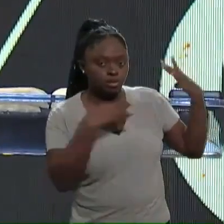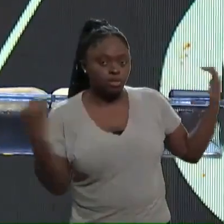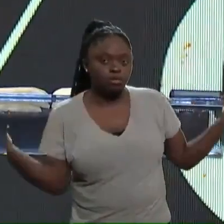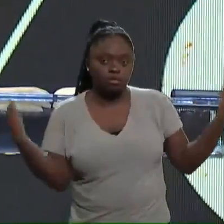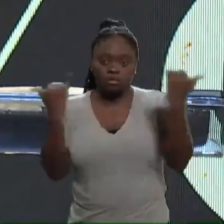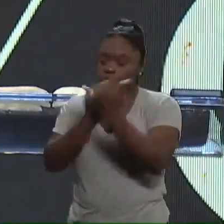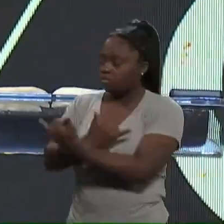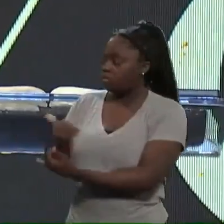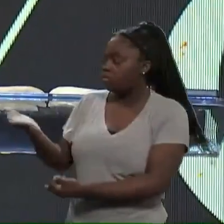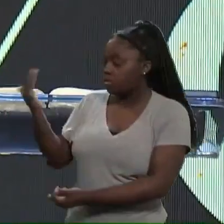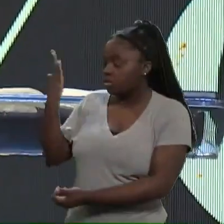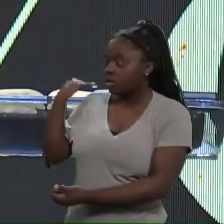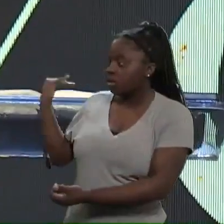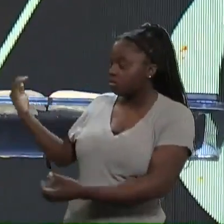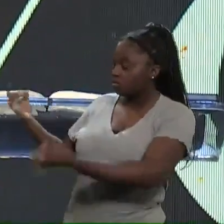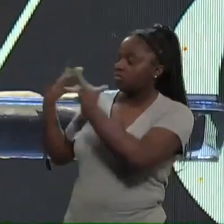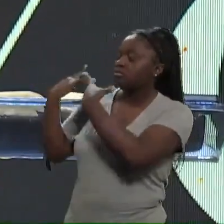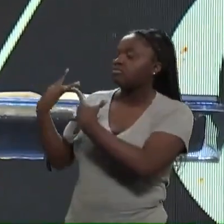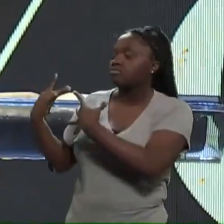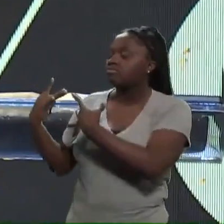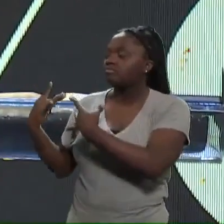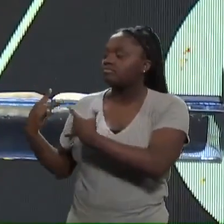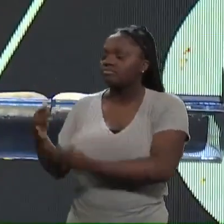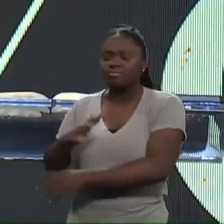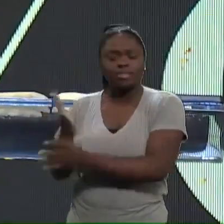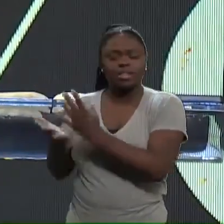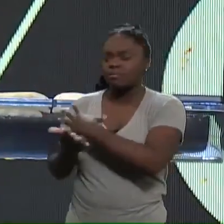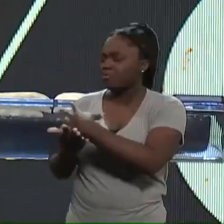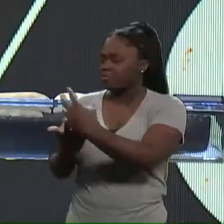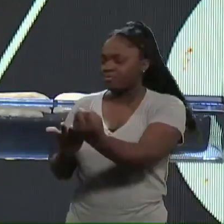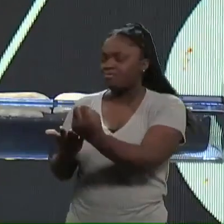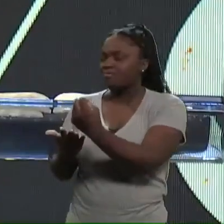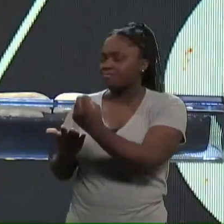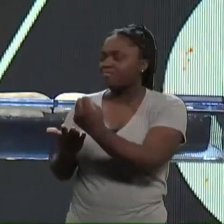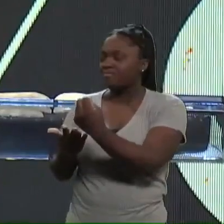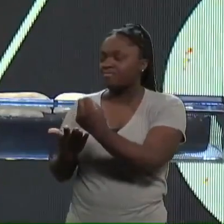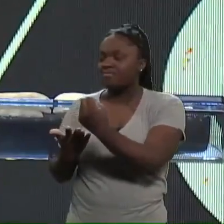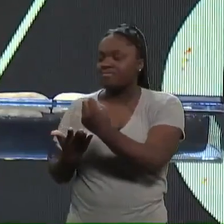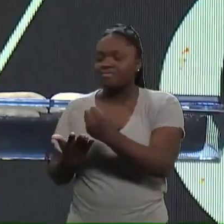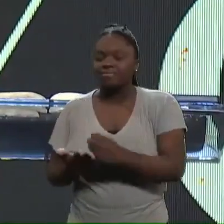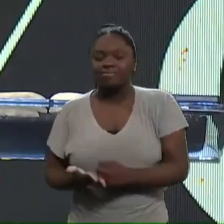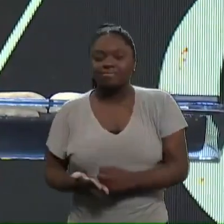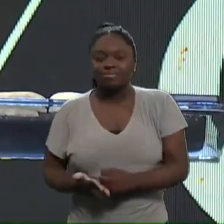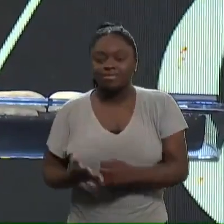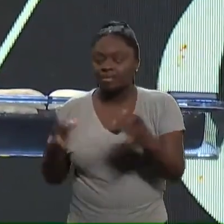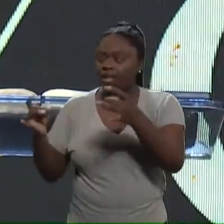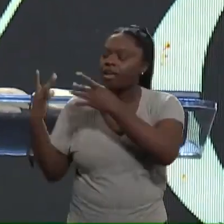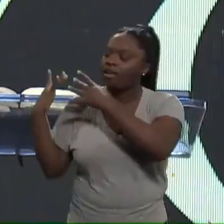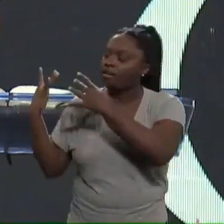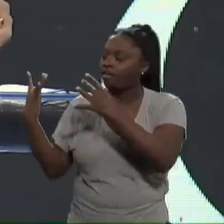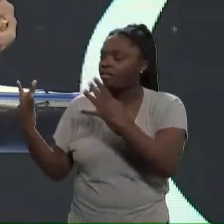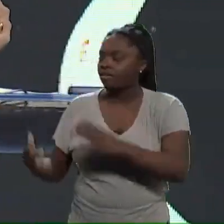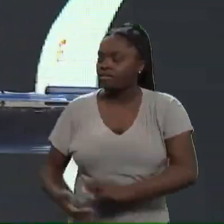solta o passado. Fala para ele: já era. Larga.